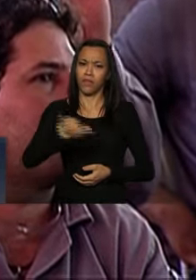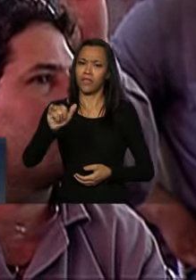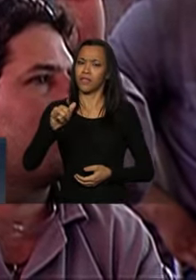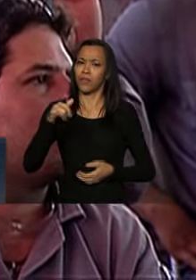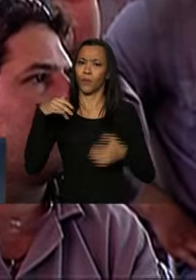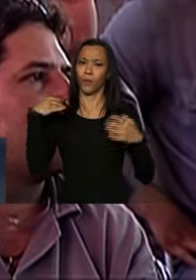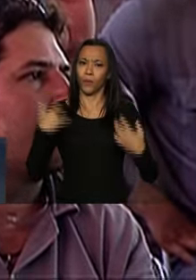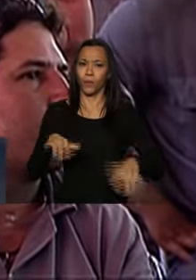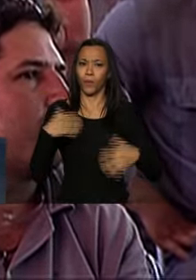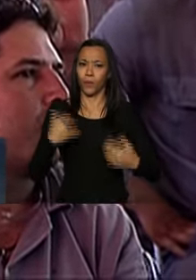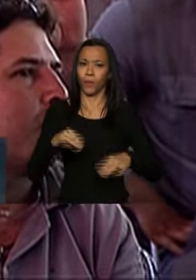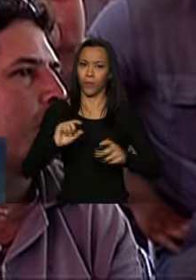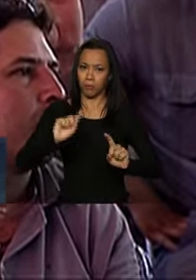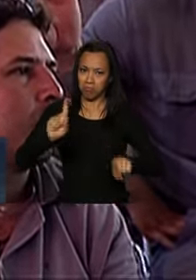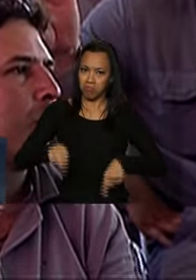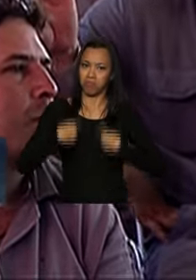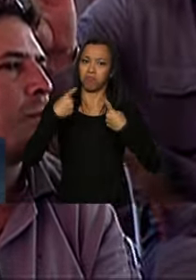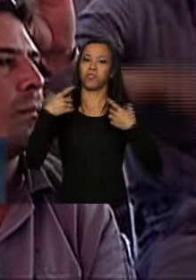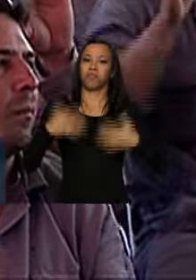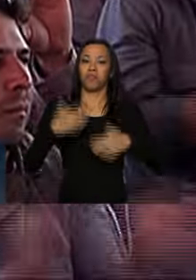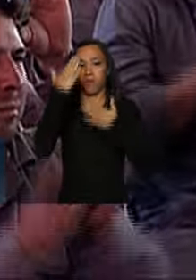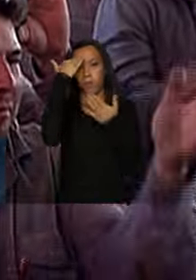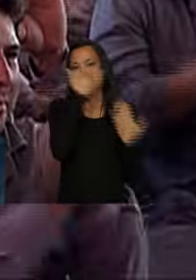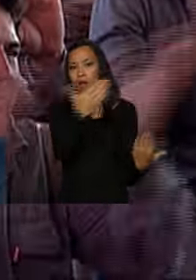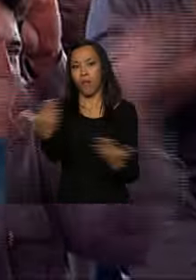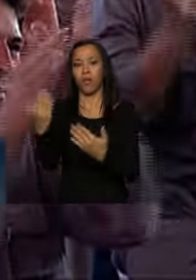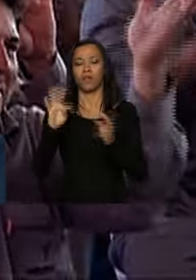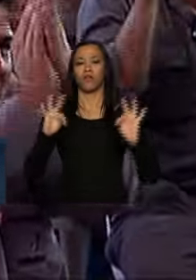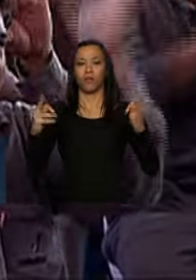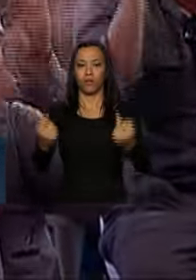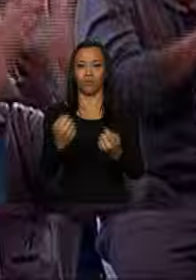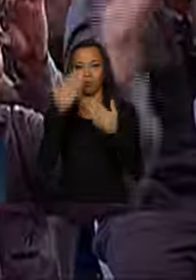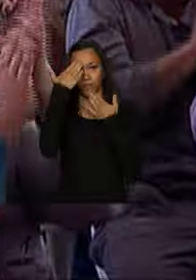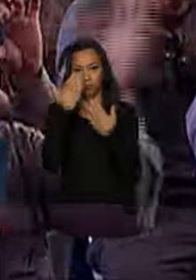que nossos desafios. Um abraço a todos e muito obrigado.